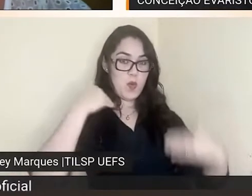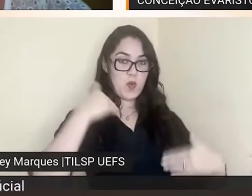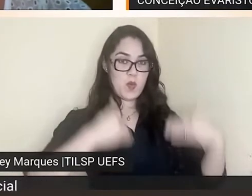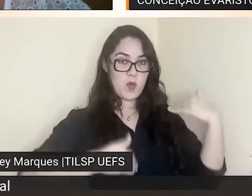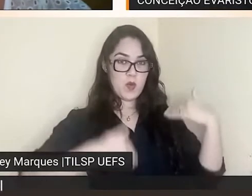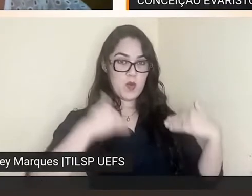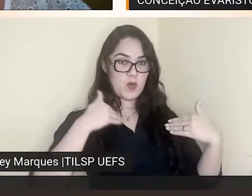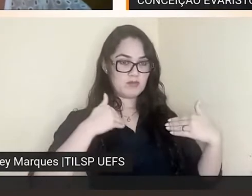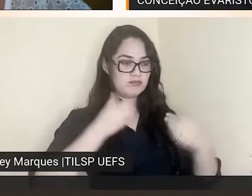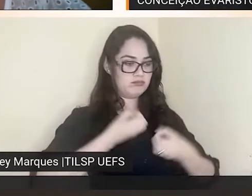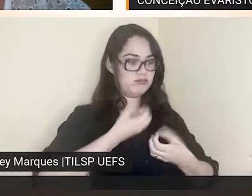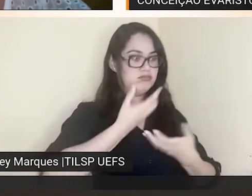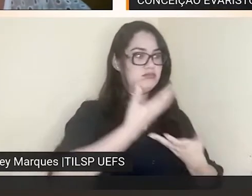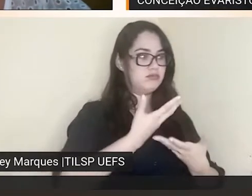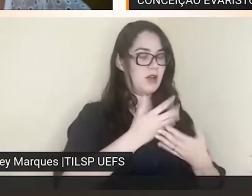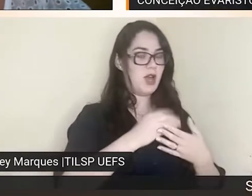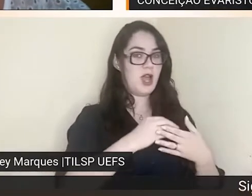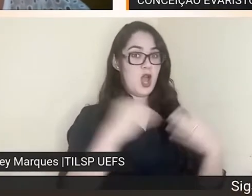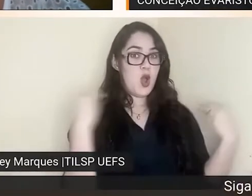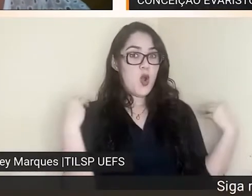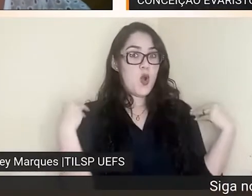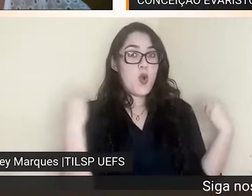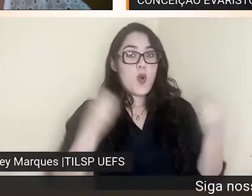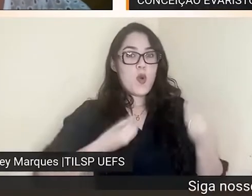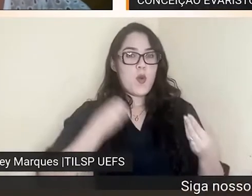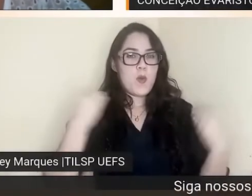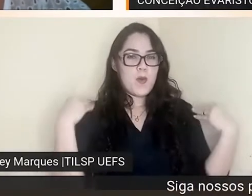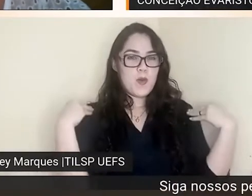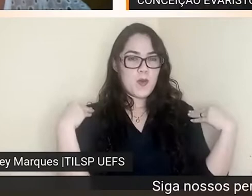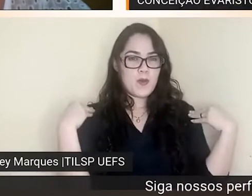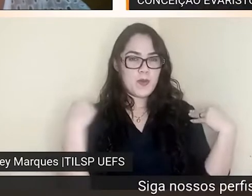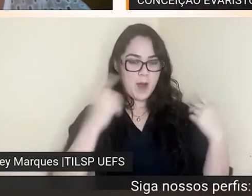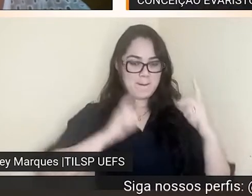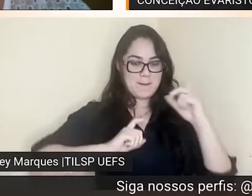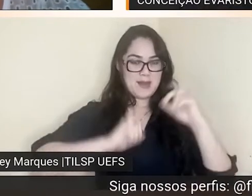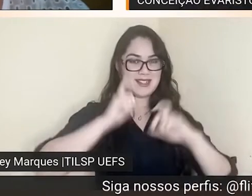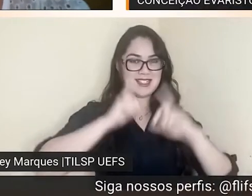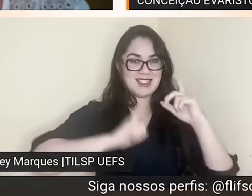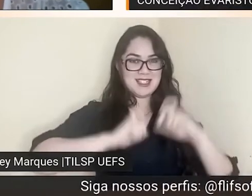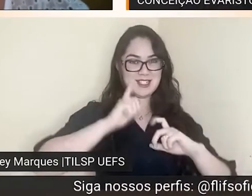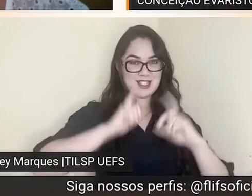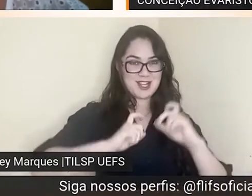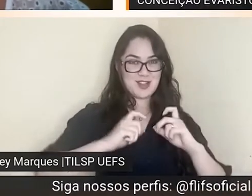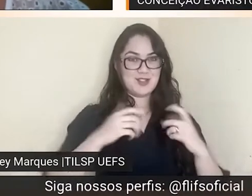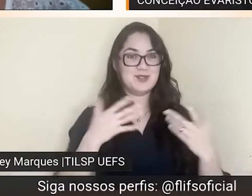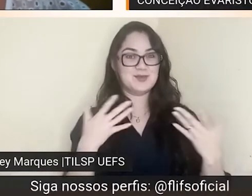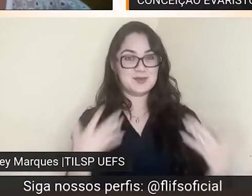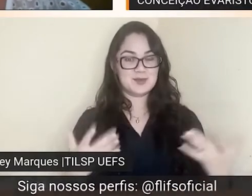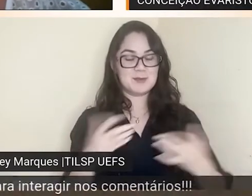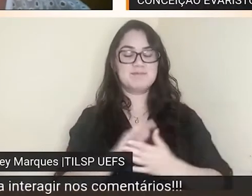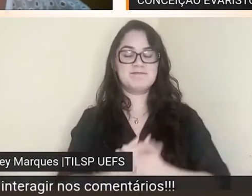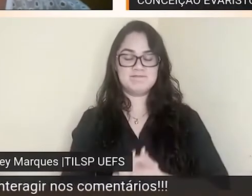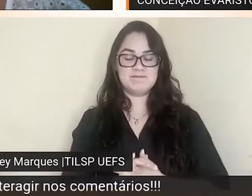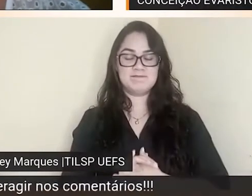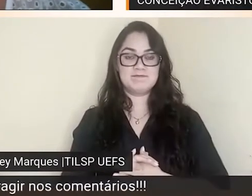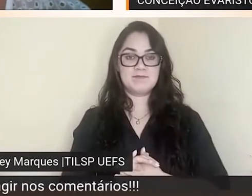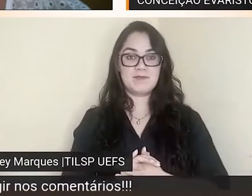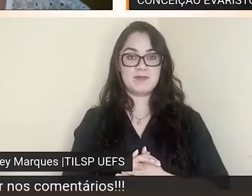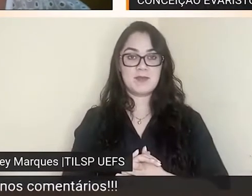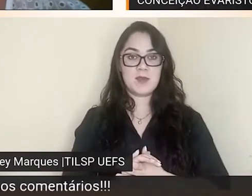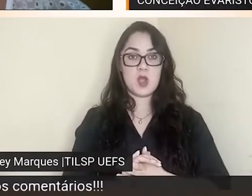a postura de corpo. Então, viver a oralidade é